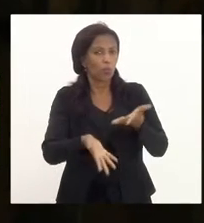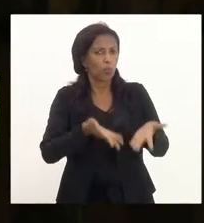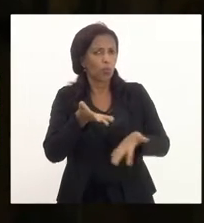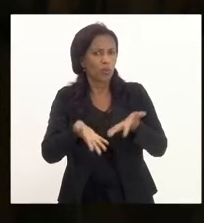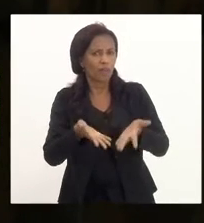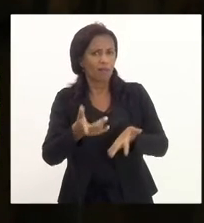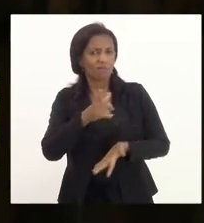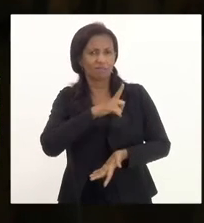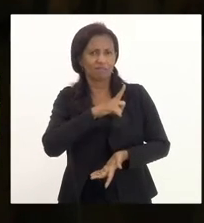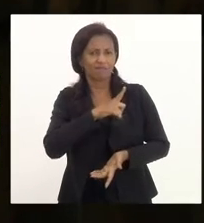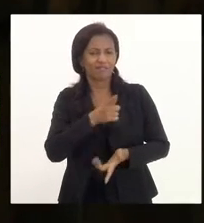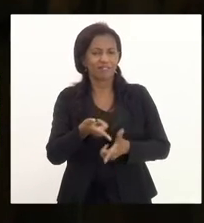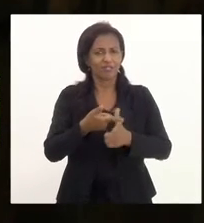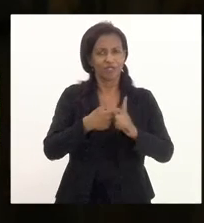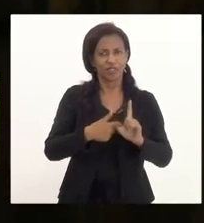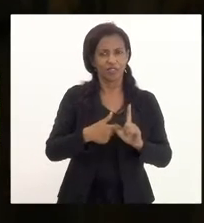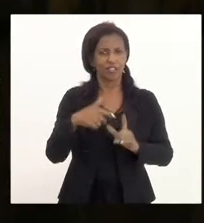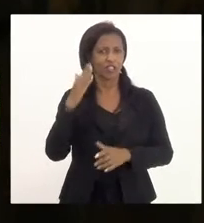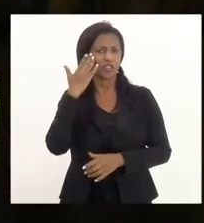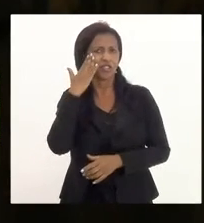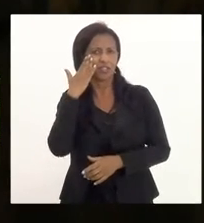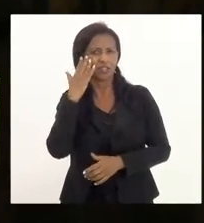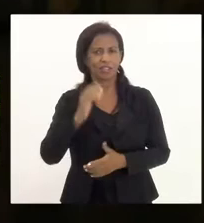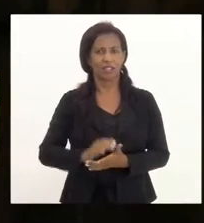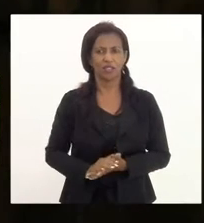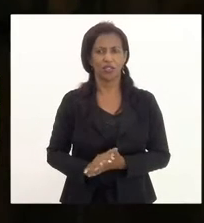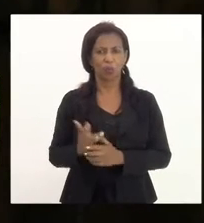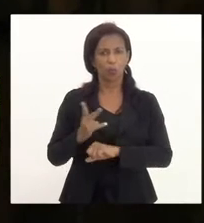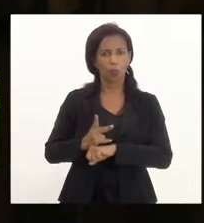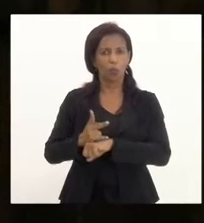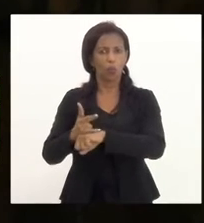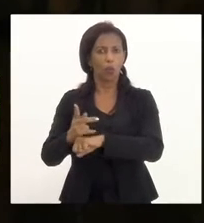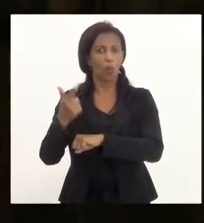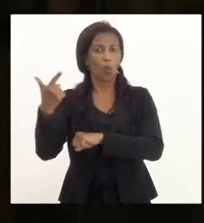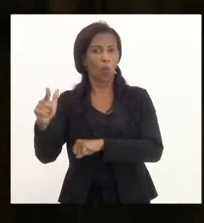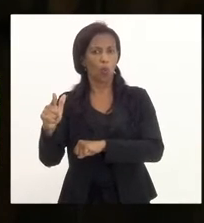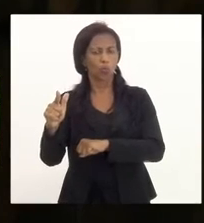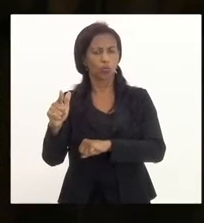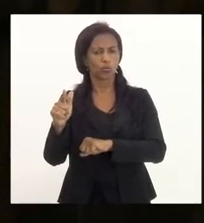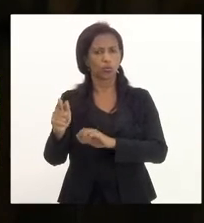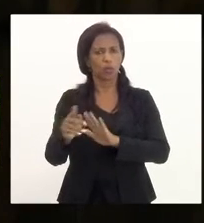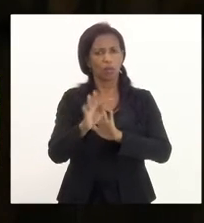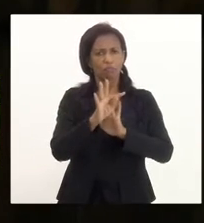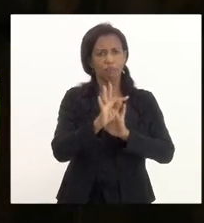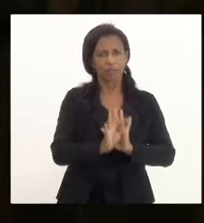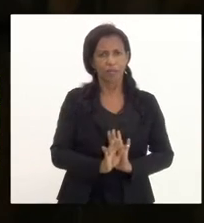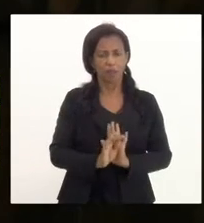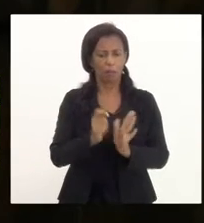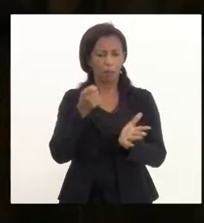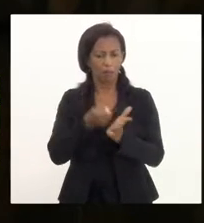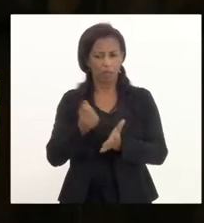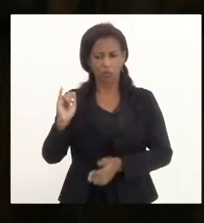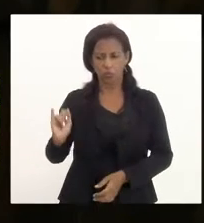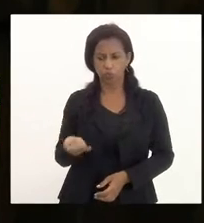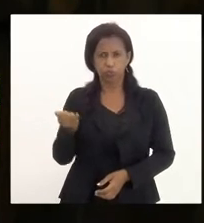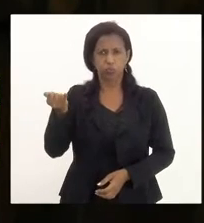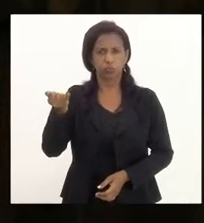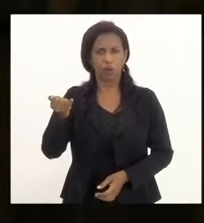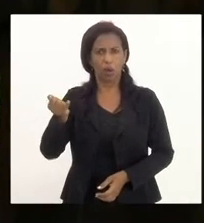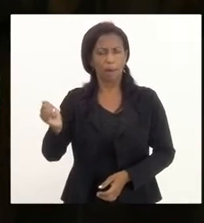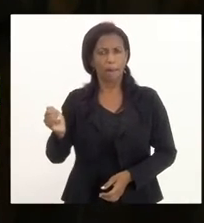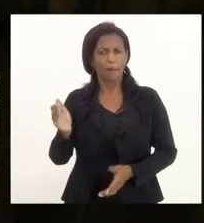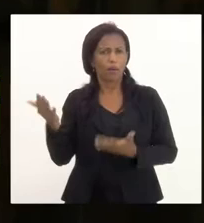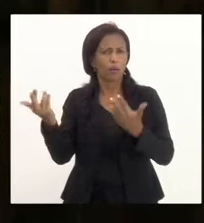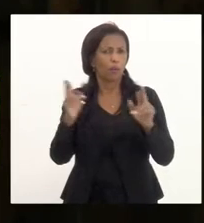que vai estudar na divisa a gente entende que é buscar outros termos né na dívida que tem uma taxa de juros abusiva